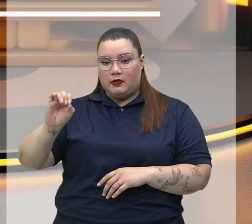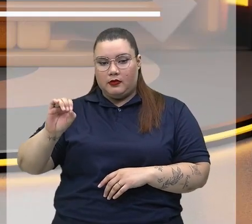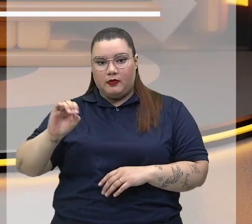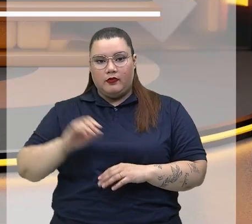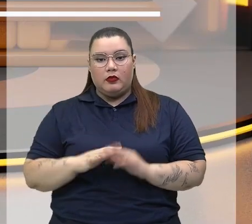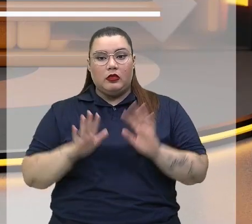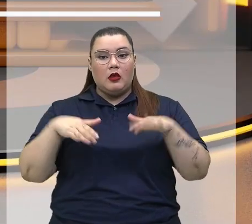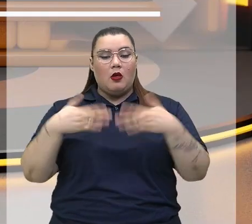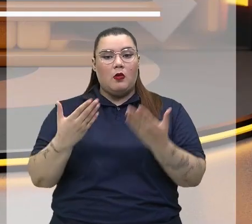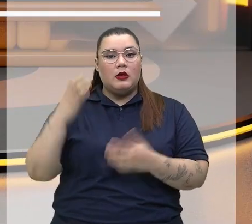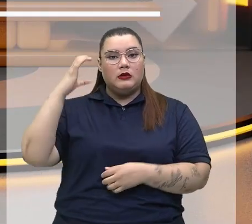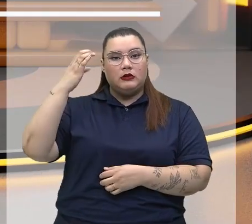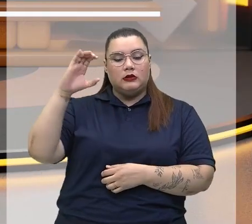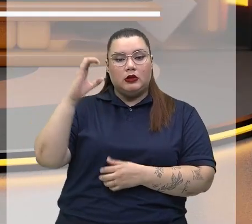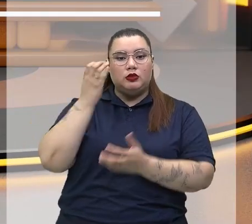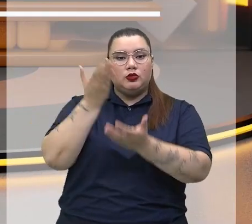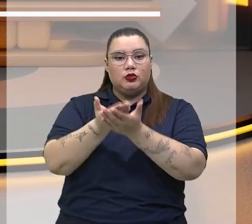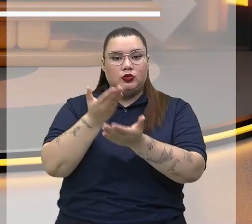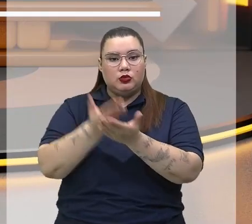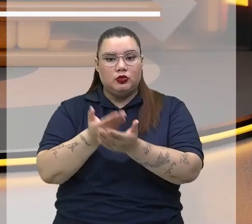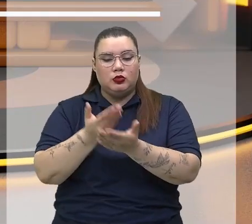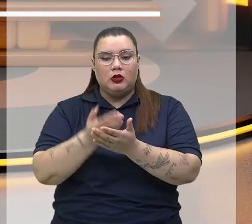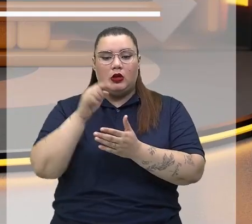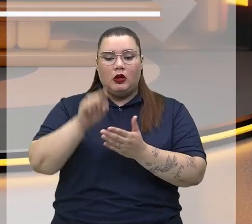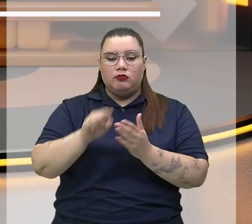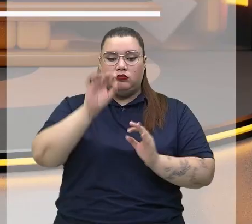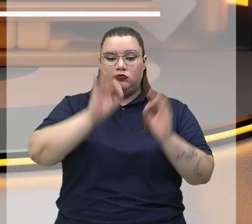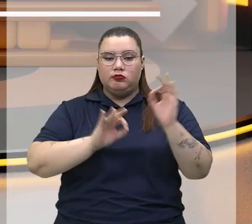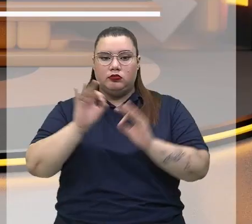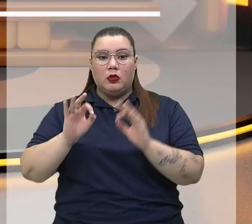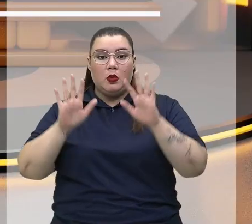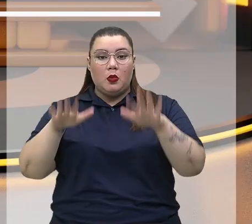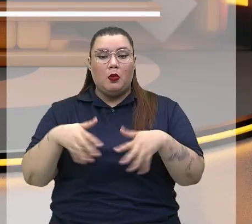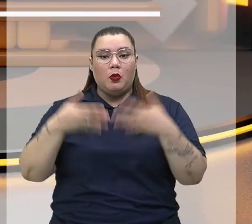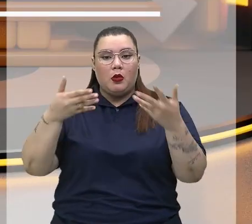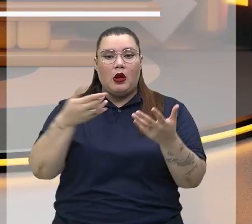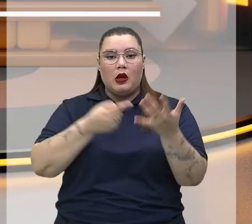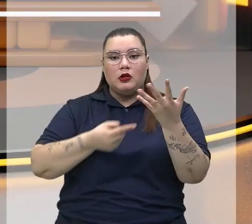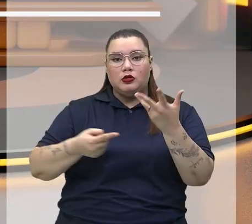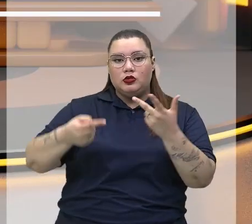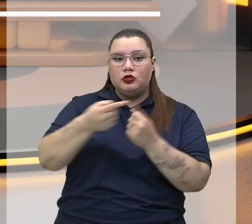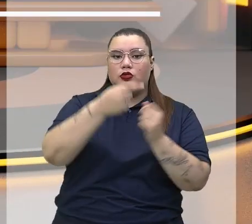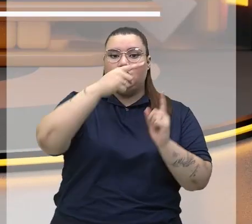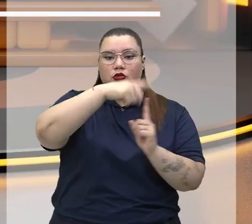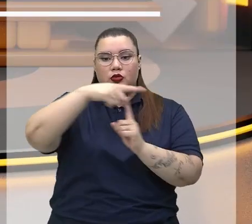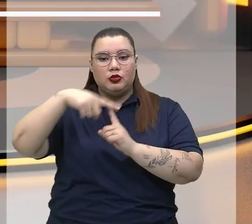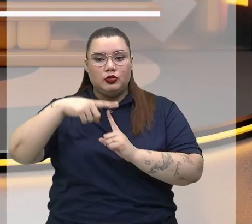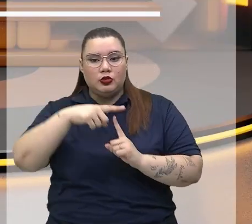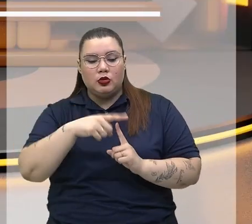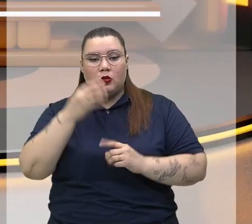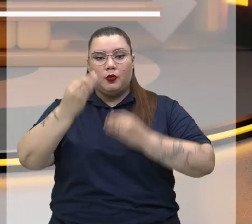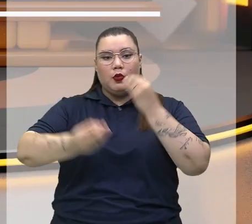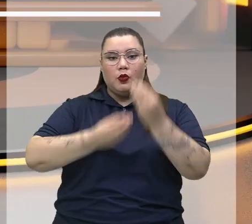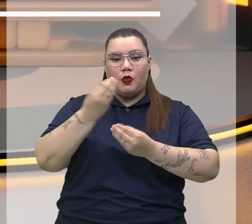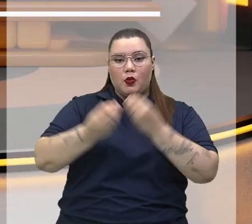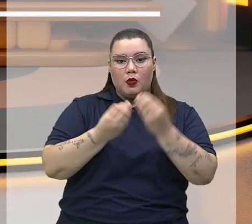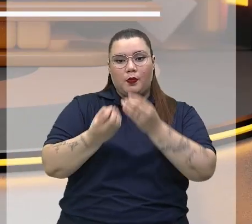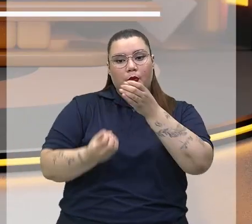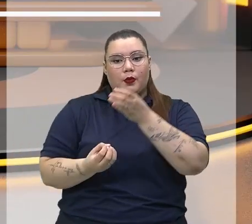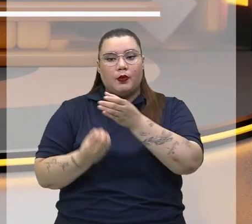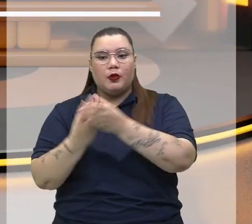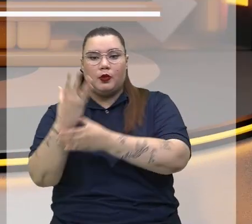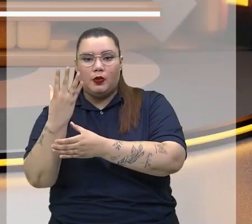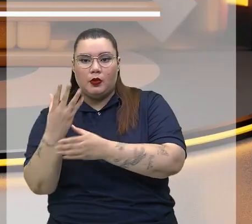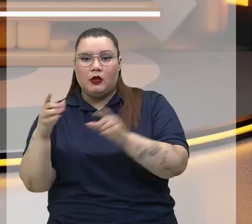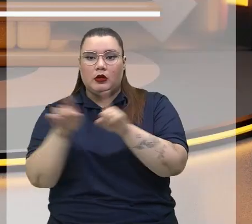como essa escultura foi feita, quais são as suas formas, como ela nasceu e como